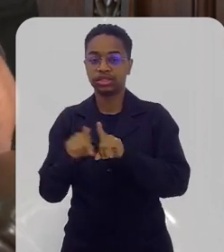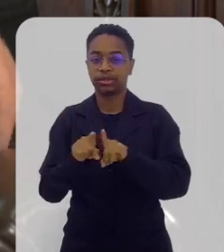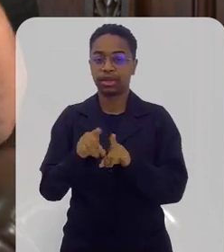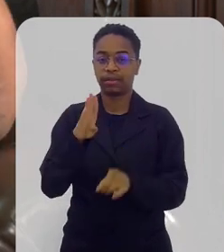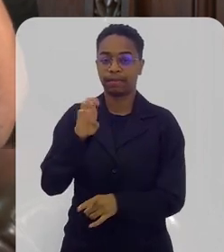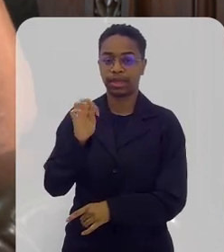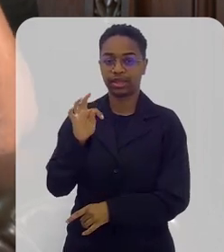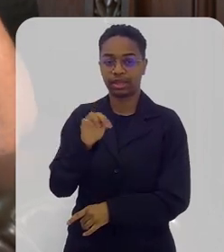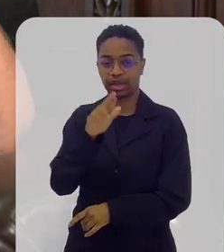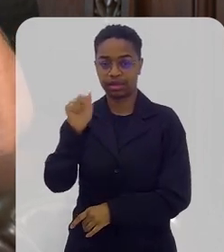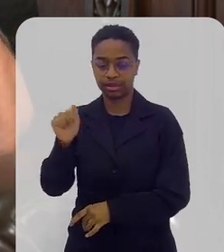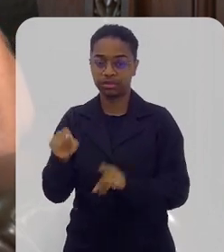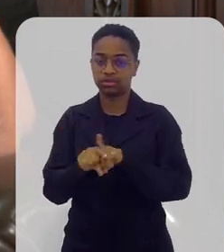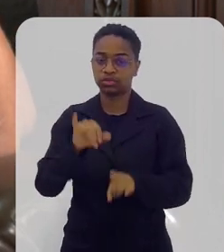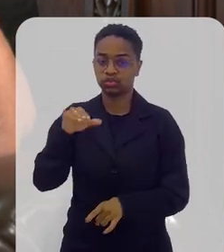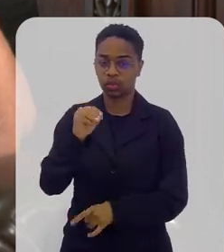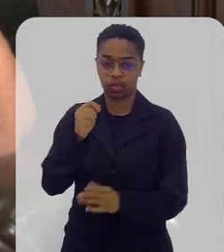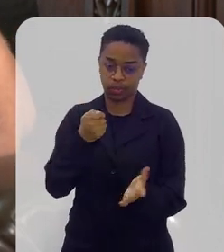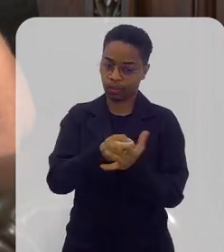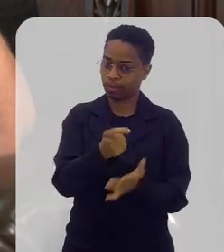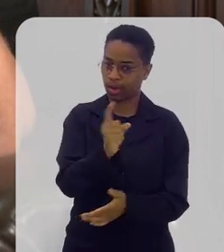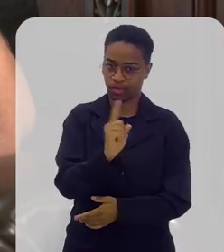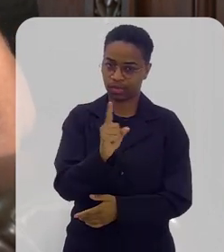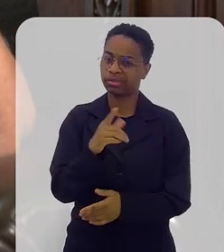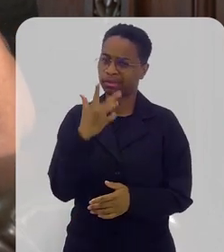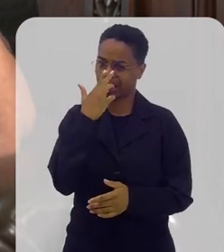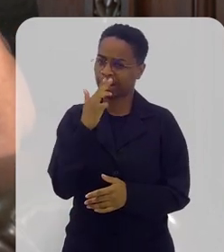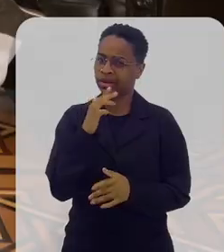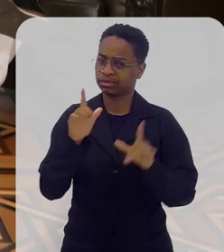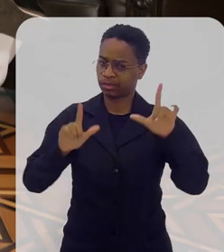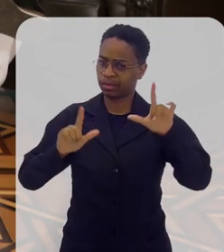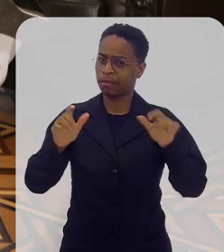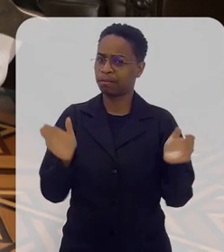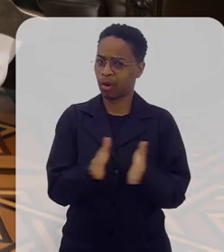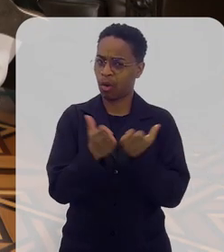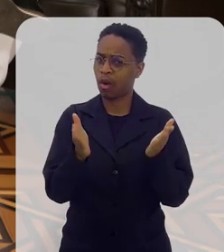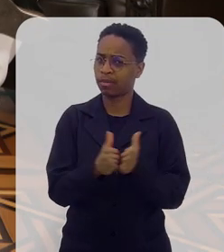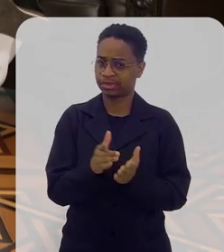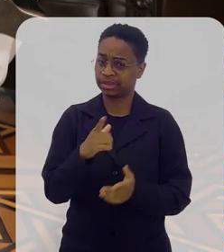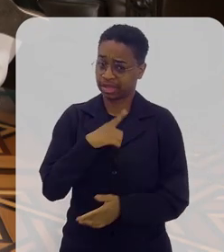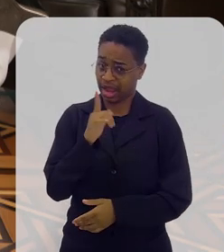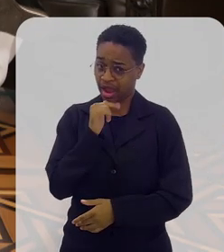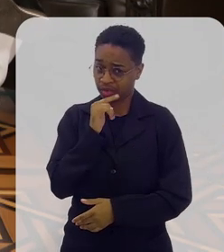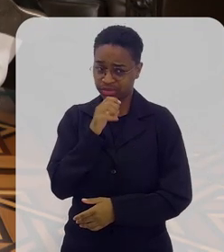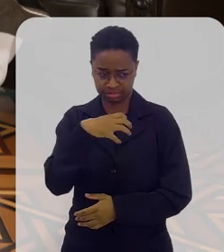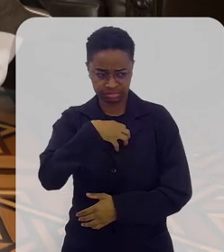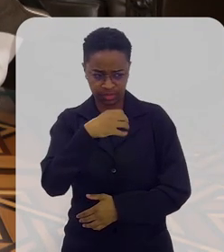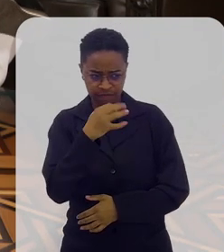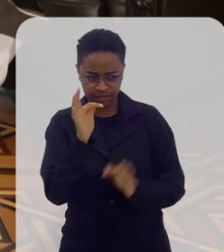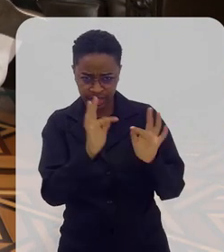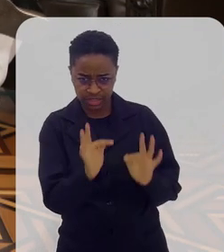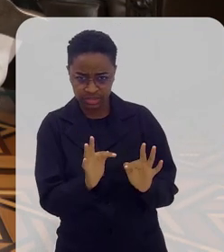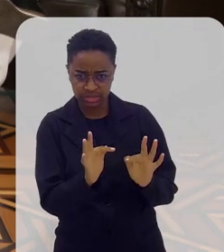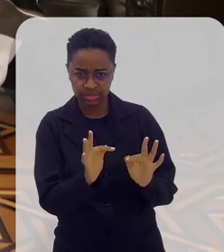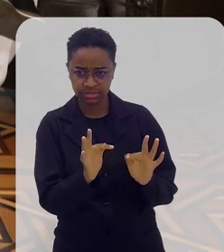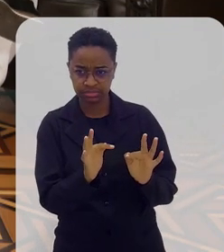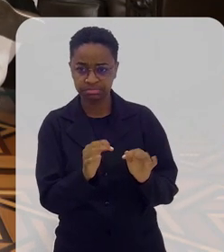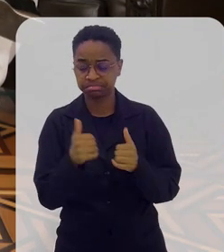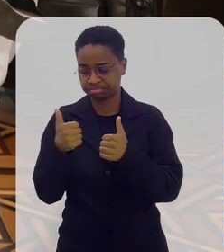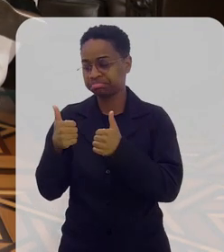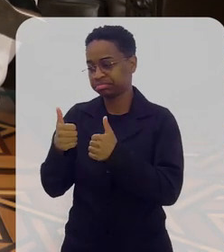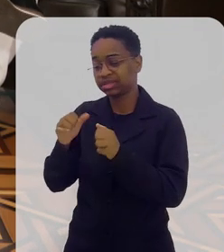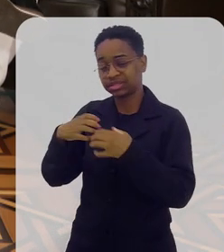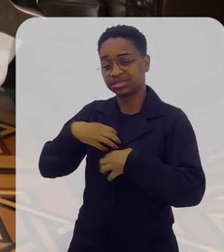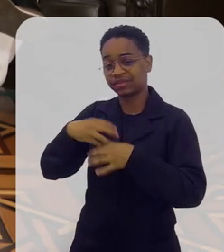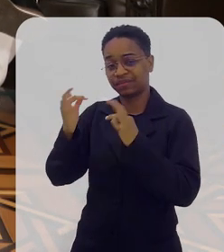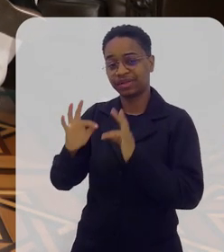essa mulher, né? Isso aqui é uma pobreza esse programa, né, Jéssica? Tem água, né? Você está feliz no programa, Jéssica? Sim. Está feliz, tô, né? Feliz.